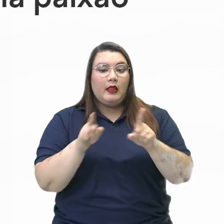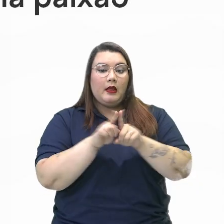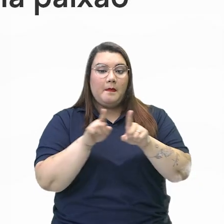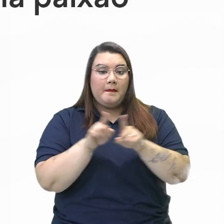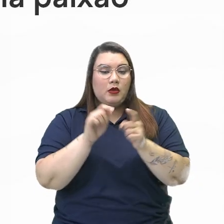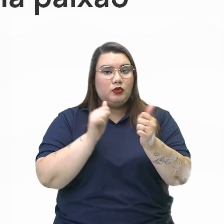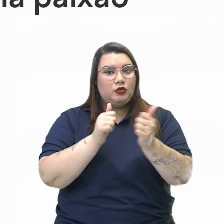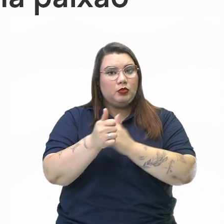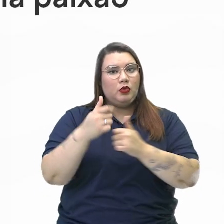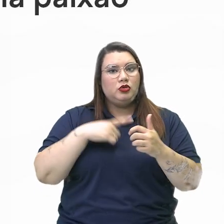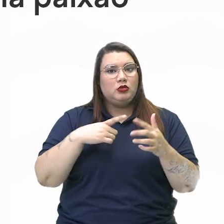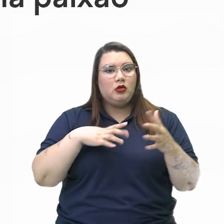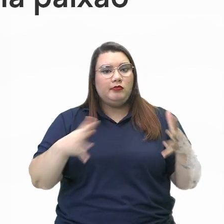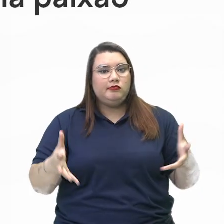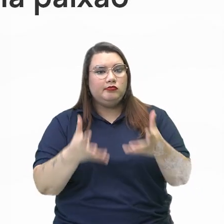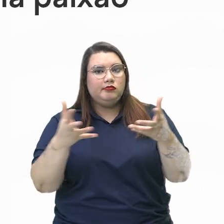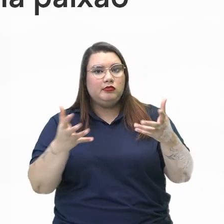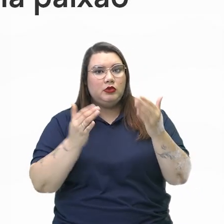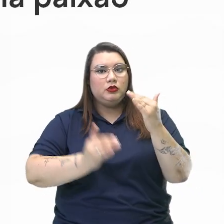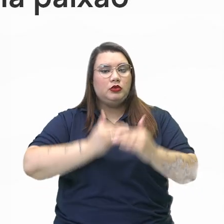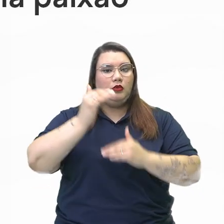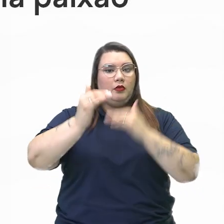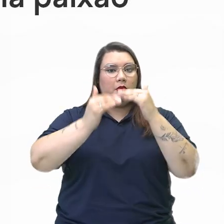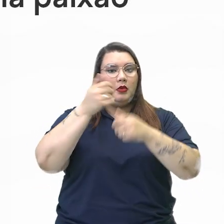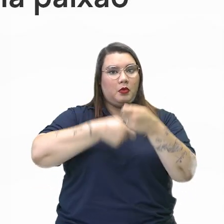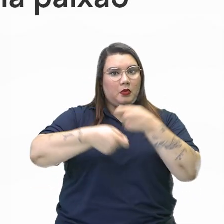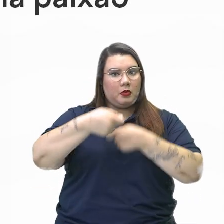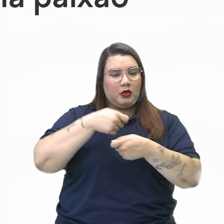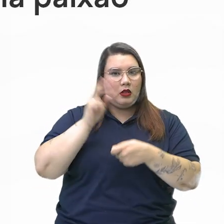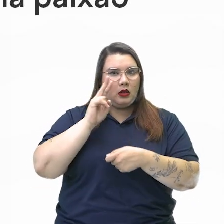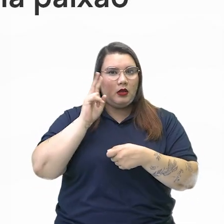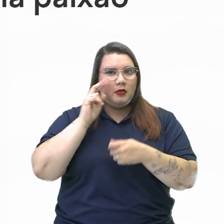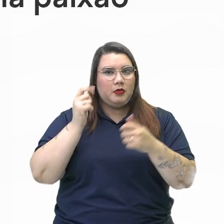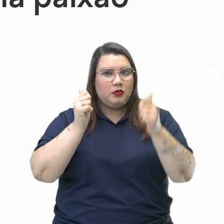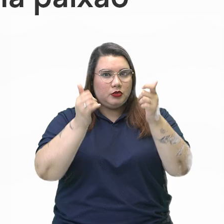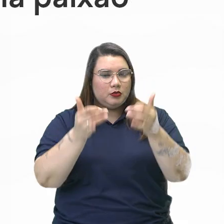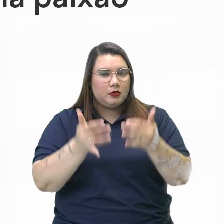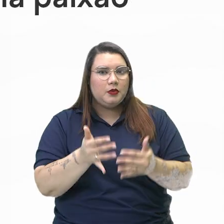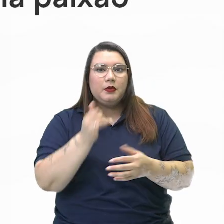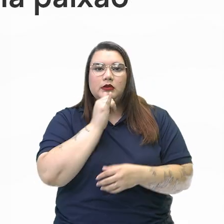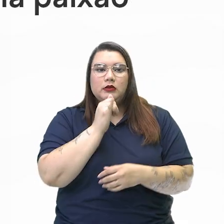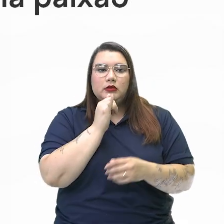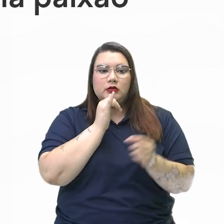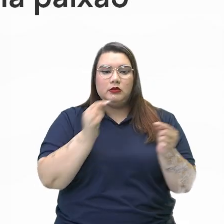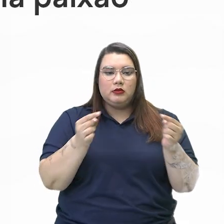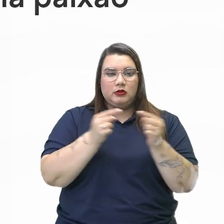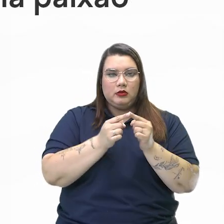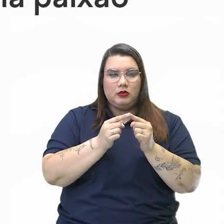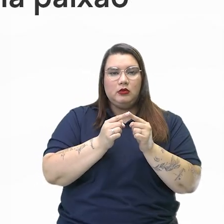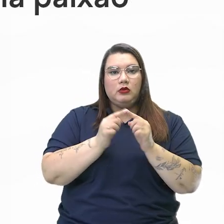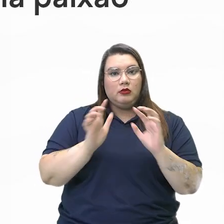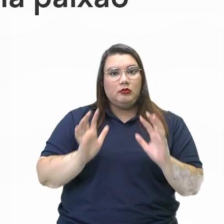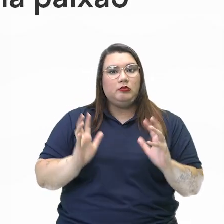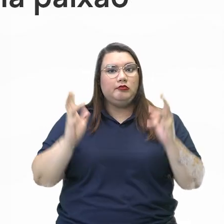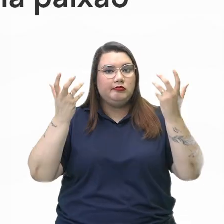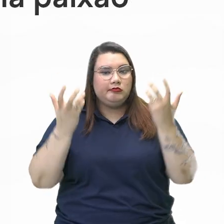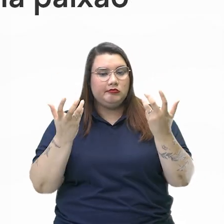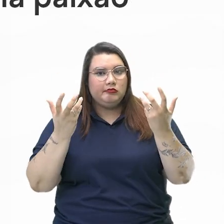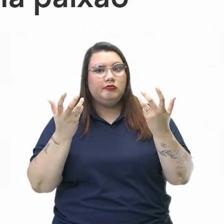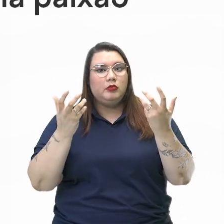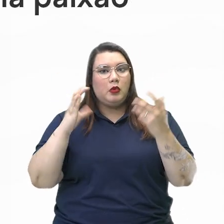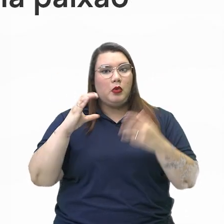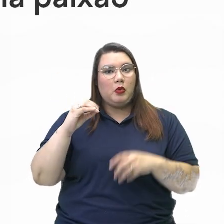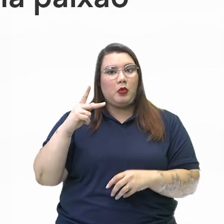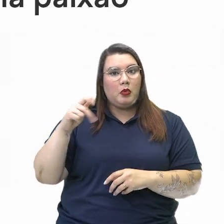estimula o desenvolvimento econômico. Lembra que eu citei para vocês o exemplo da Copa acontecendo, né, dos Jogos da Copa do Mundo